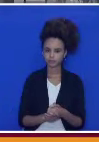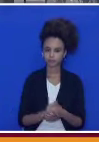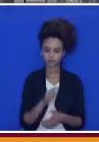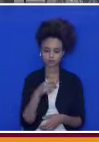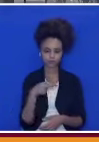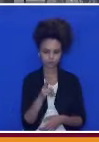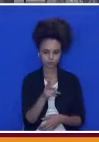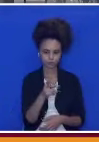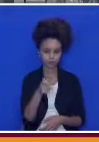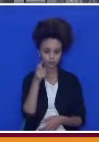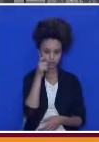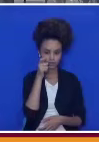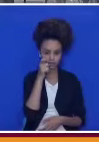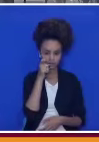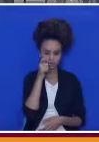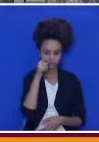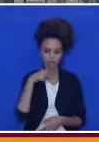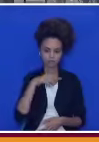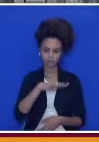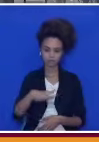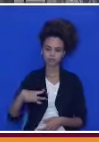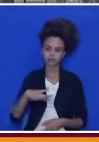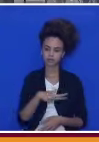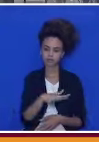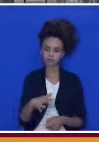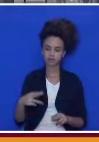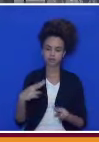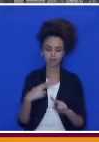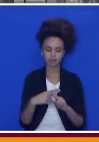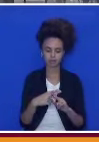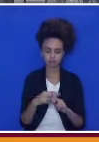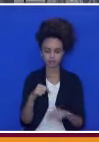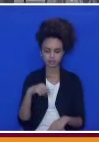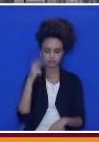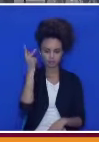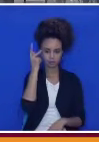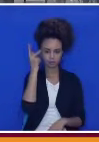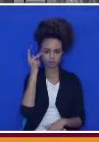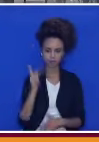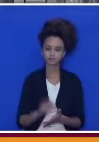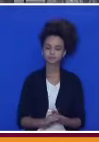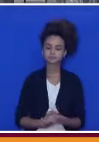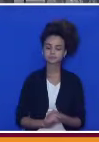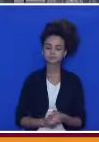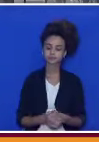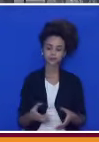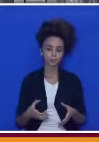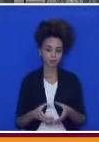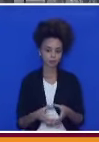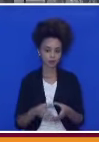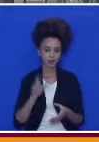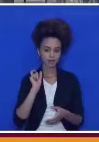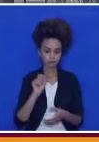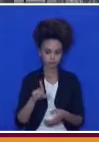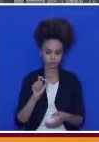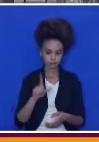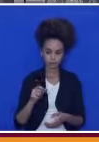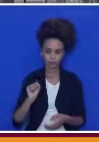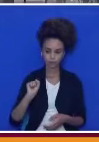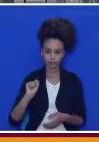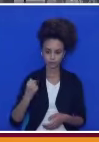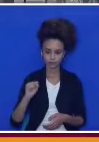Você segue acompanhando a nossa transmissão direto do espaço Loterias Caixa em São Paulo. Bola azul, número 85.